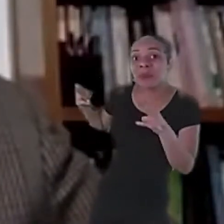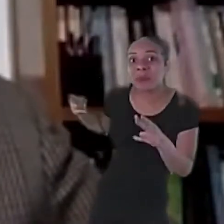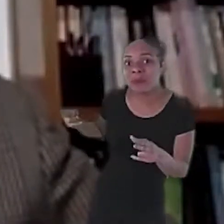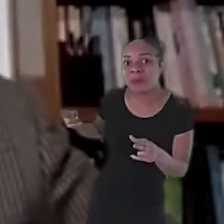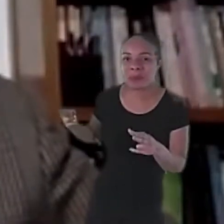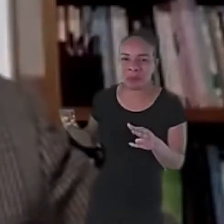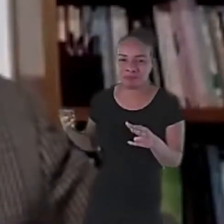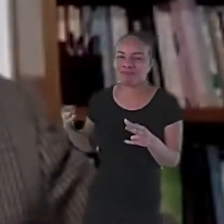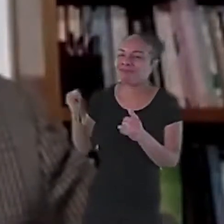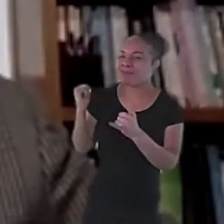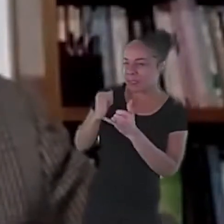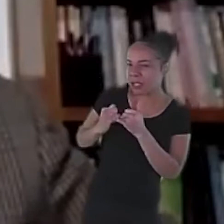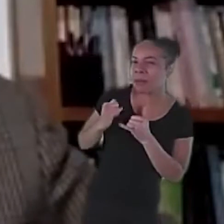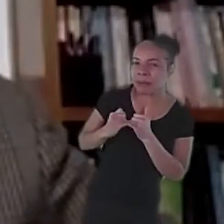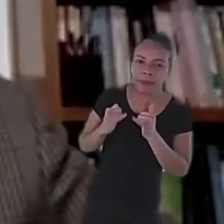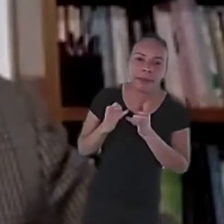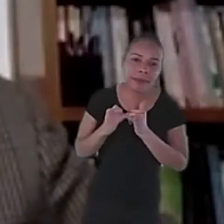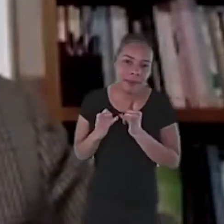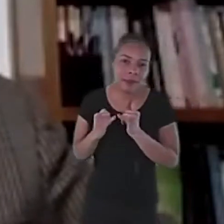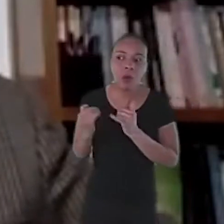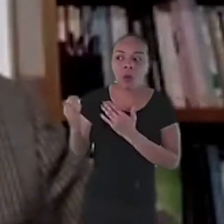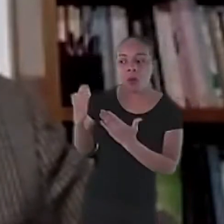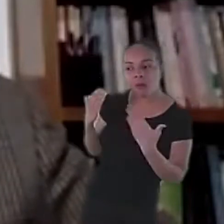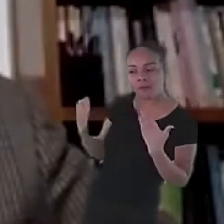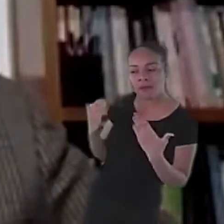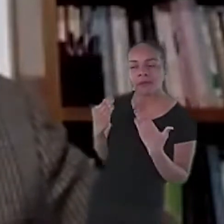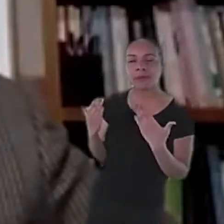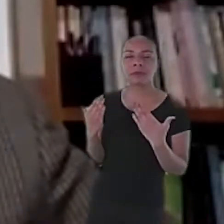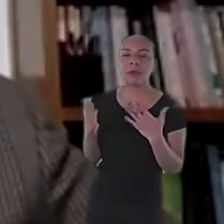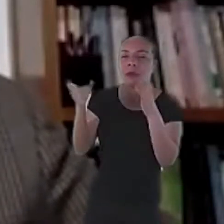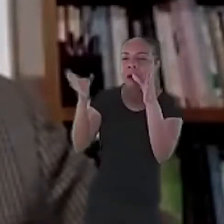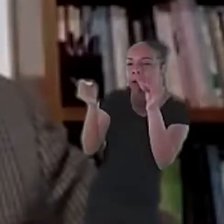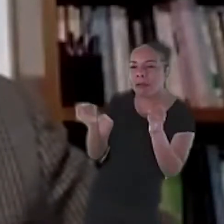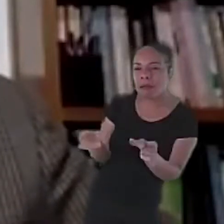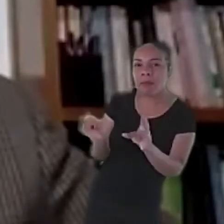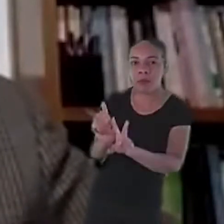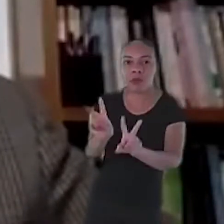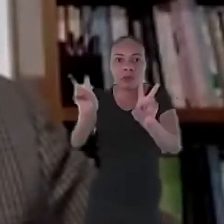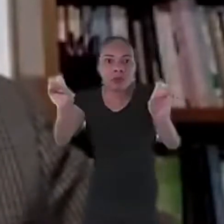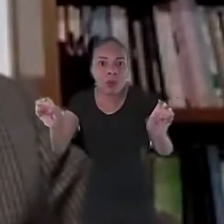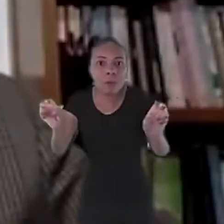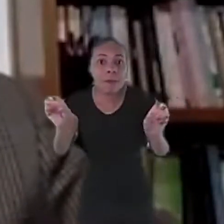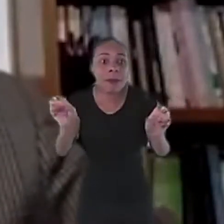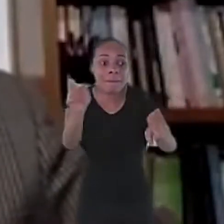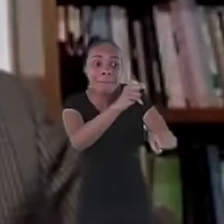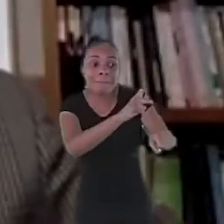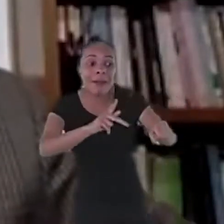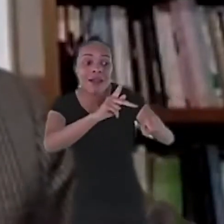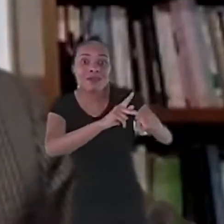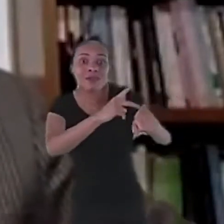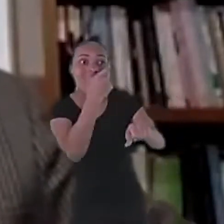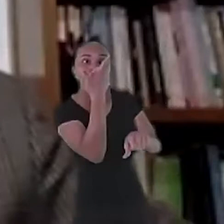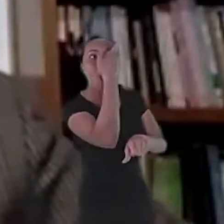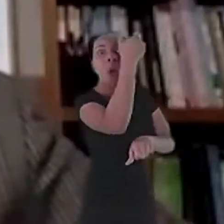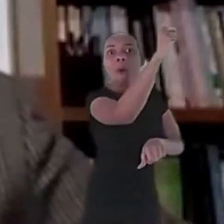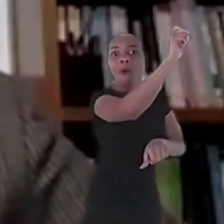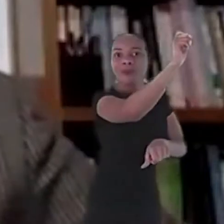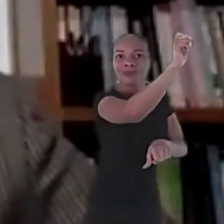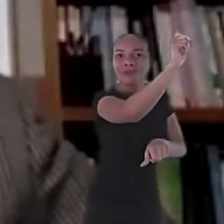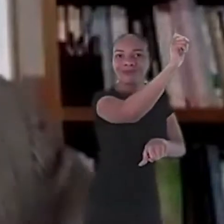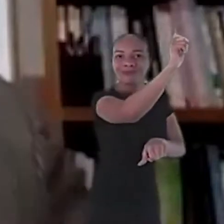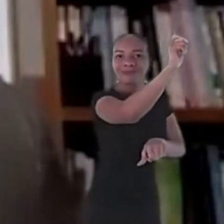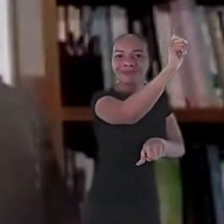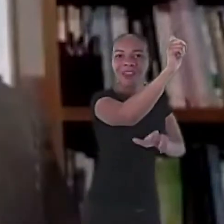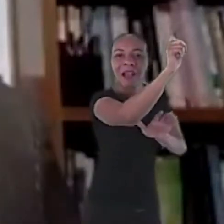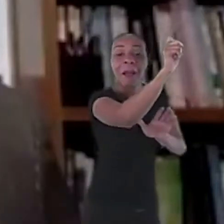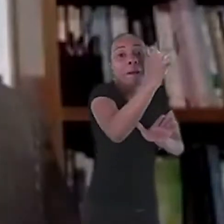conversar, trazer elementos sobre um país estrangeiro como forma